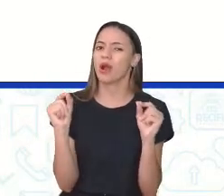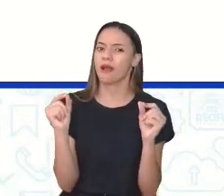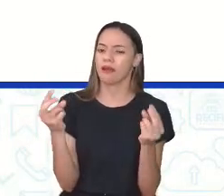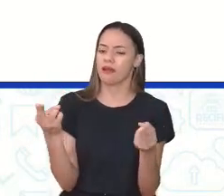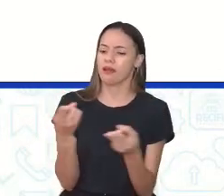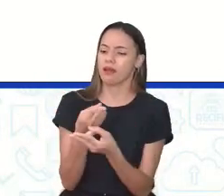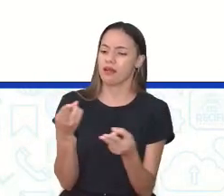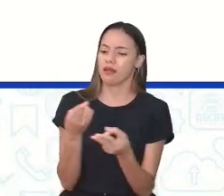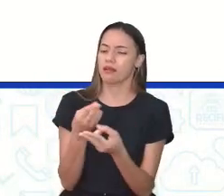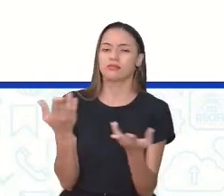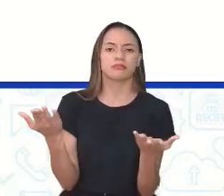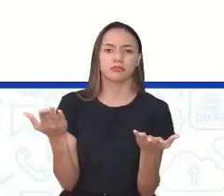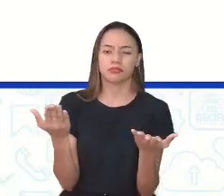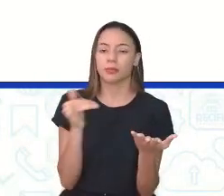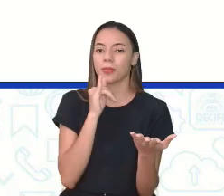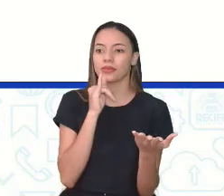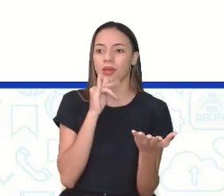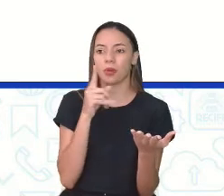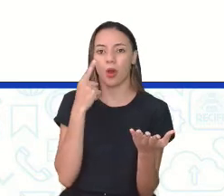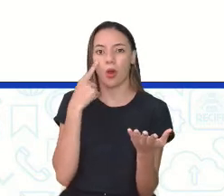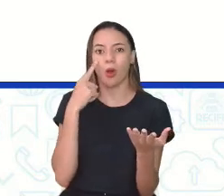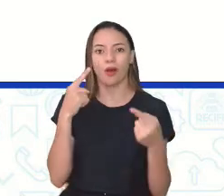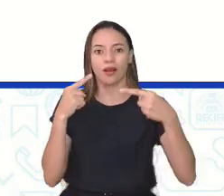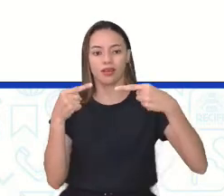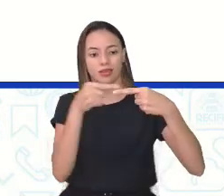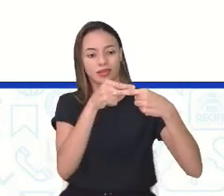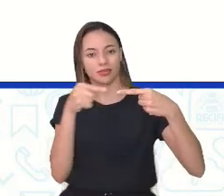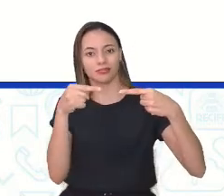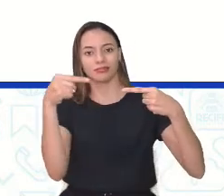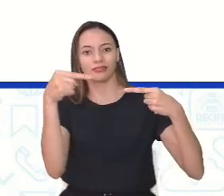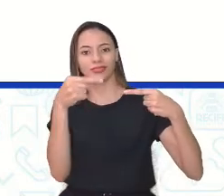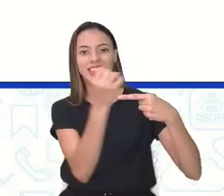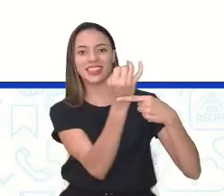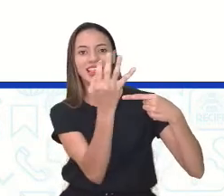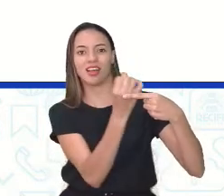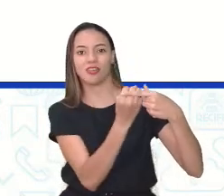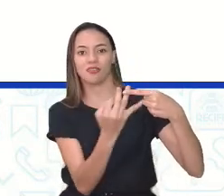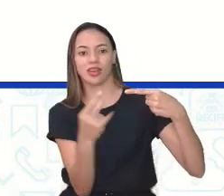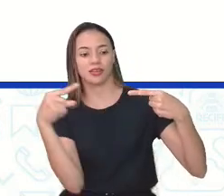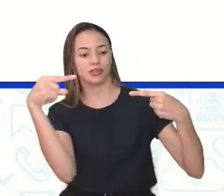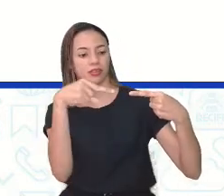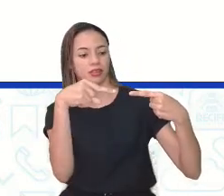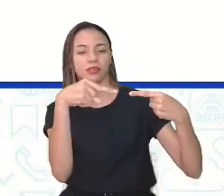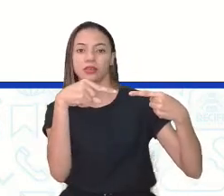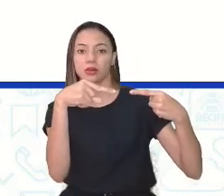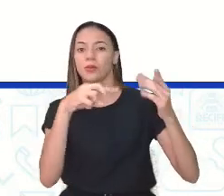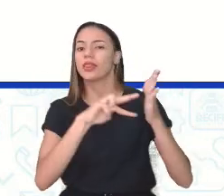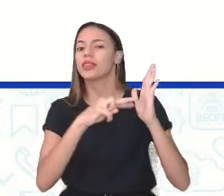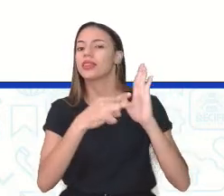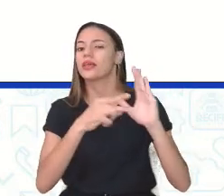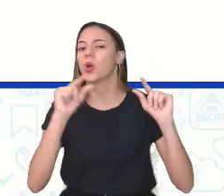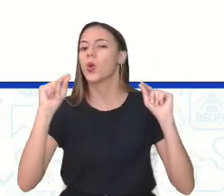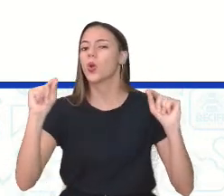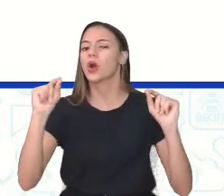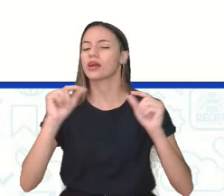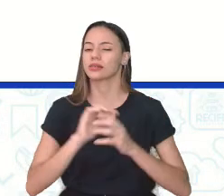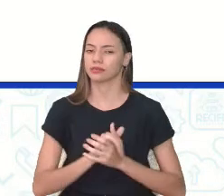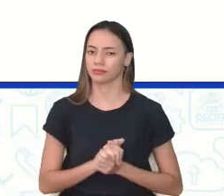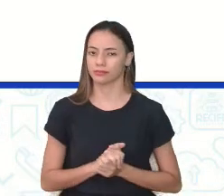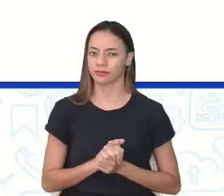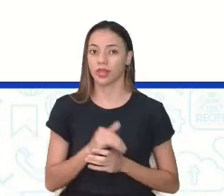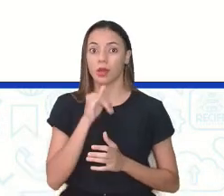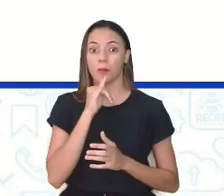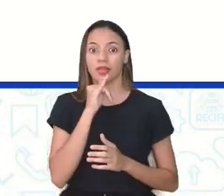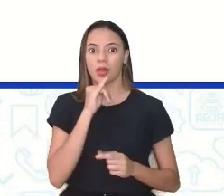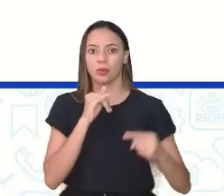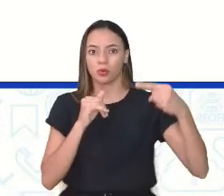relação é onde aparece aquele tracinho da fração. Aquele tracinho da fração, para esse significado aí, ele vai guardar o